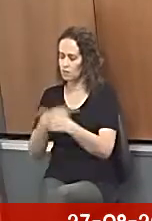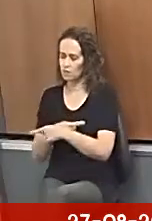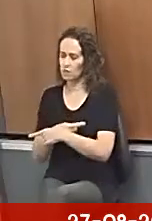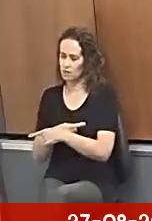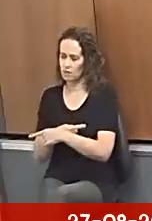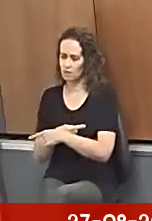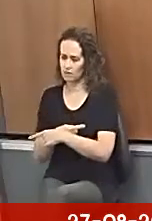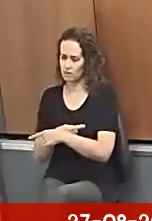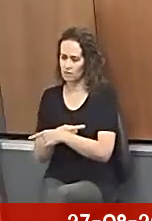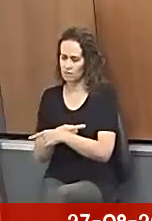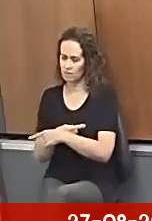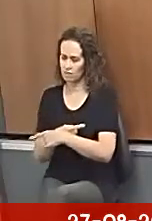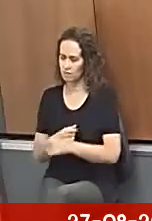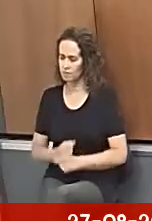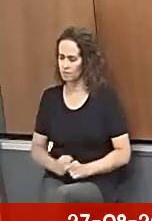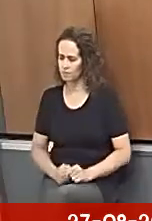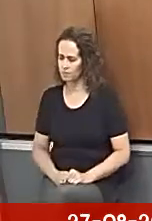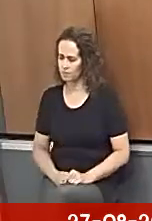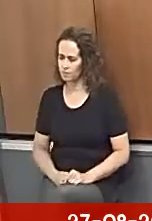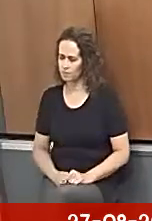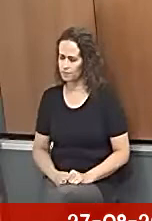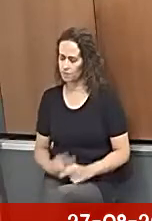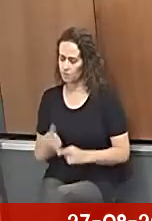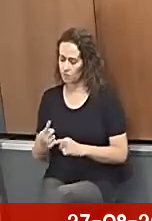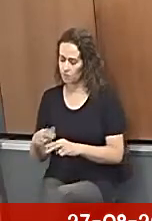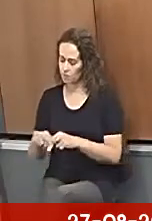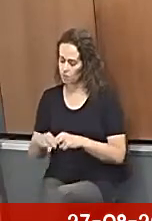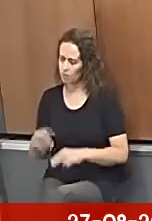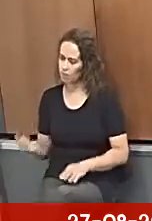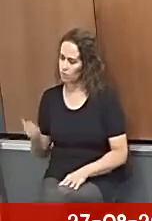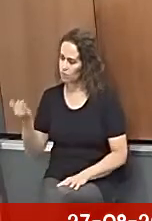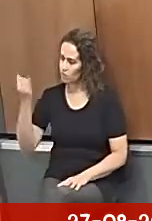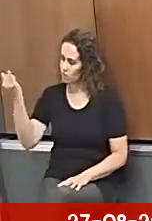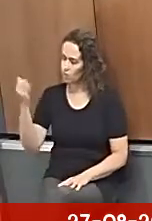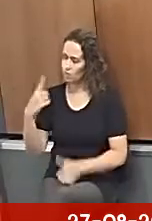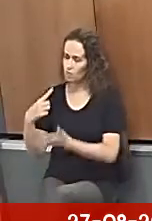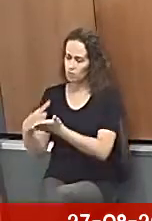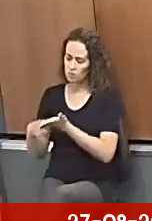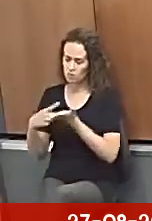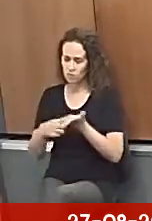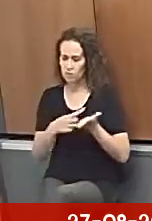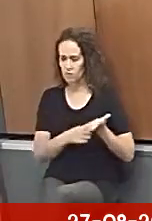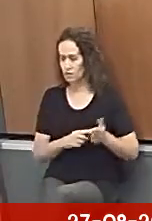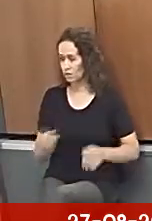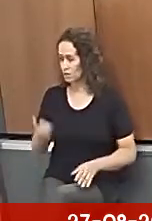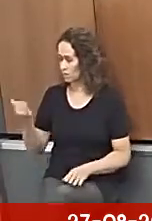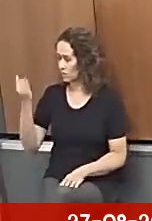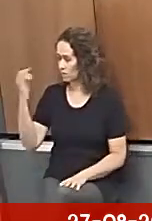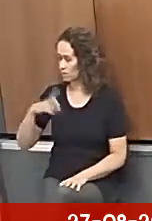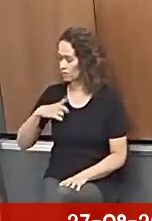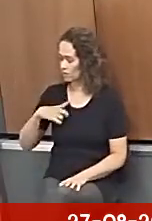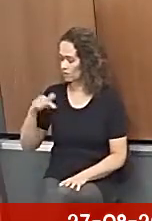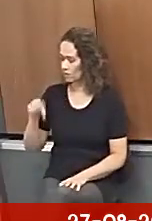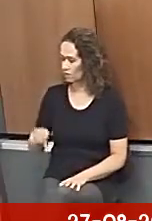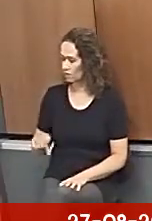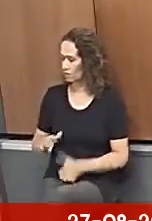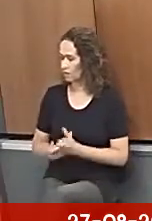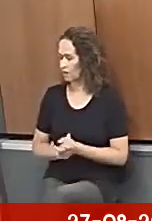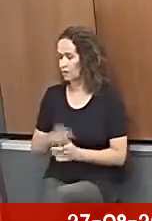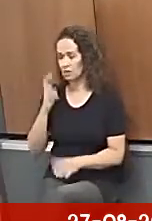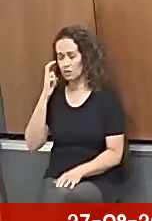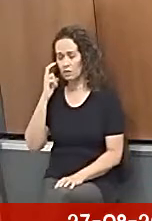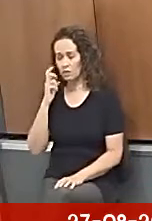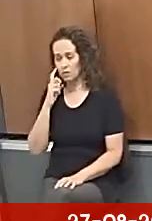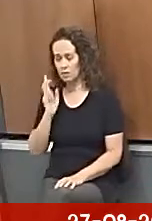alpb dada a a importância e os convidados - que temos aqui sei detalhes do game é muito